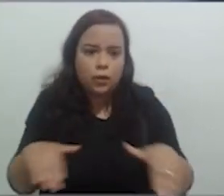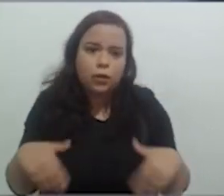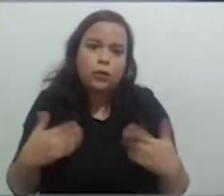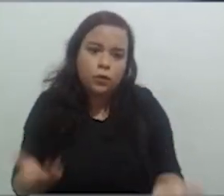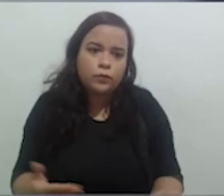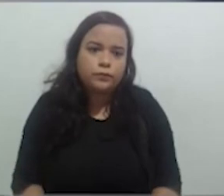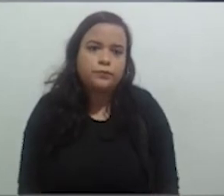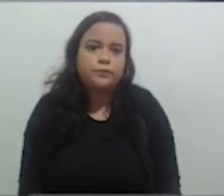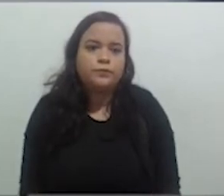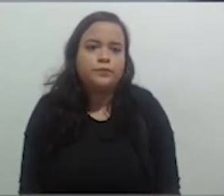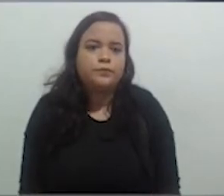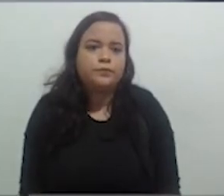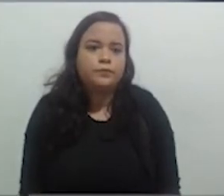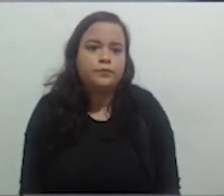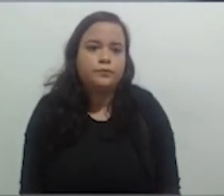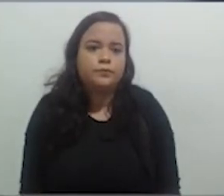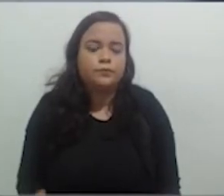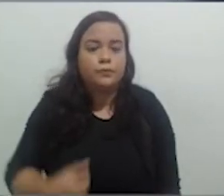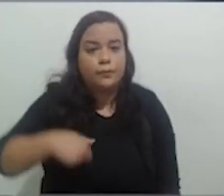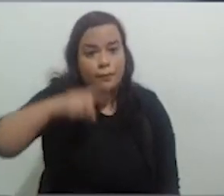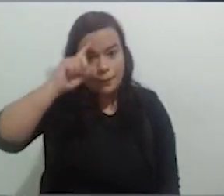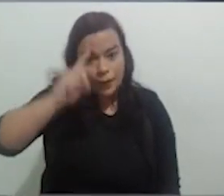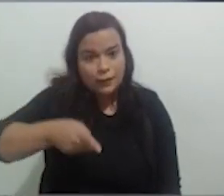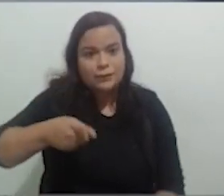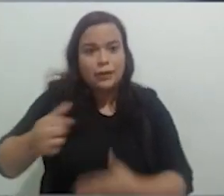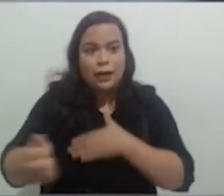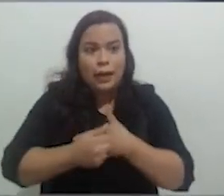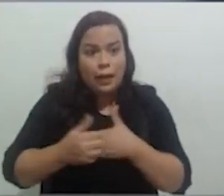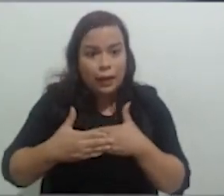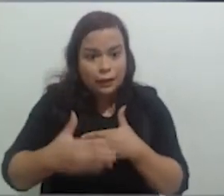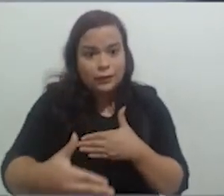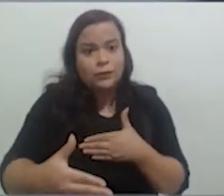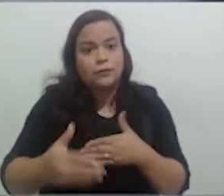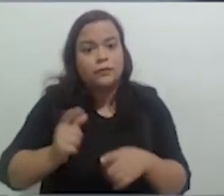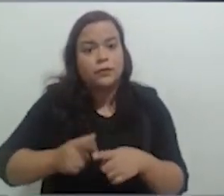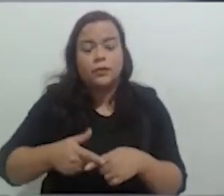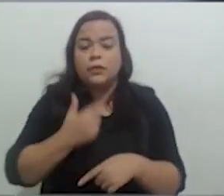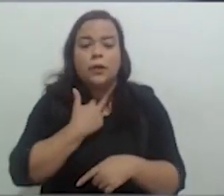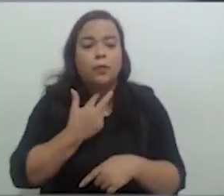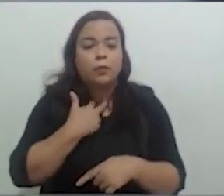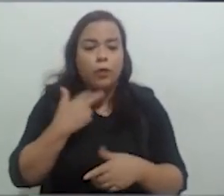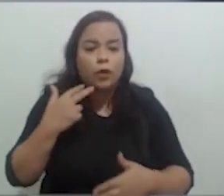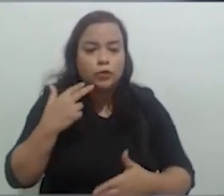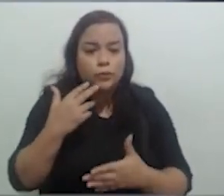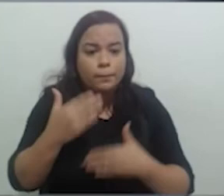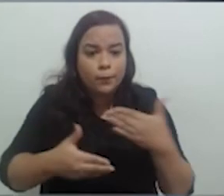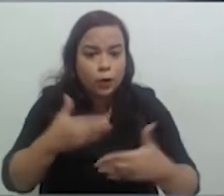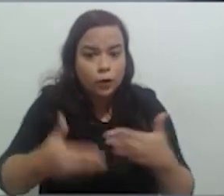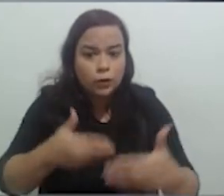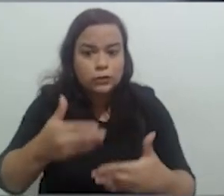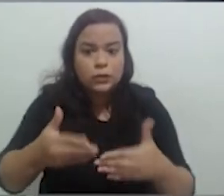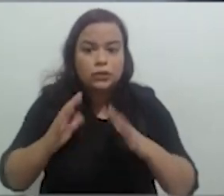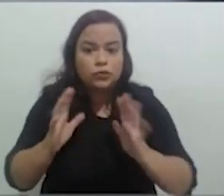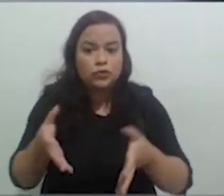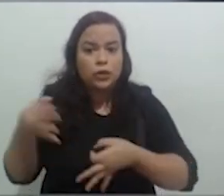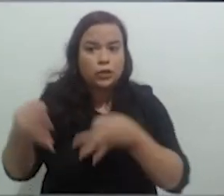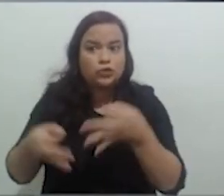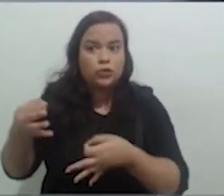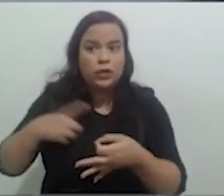Só para arquivar, porque não pode ser arquivado um processo já julgado. Então, não me parece haver nem conflito